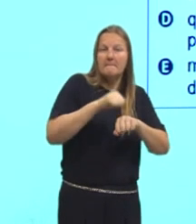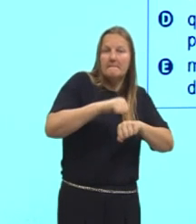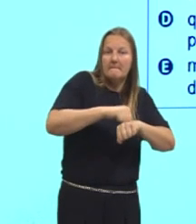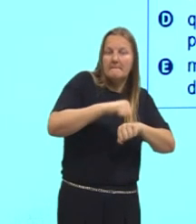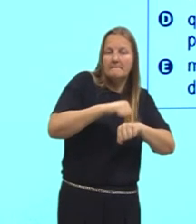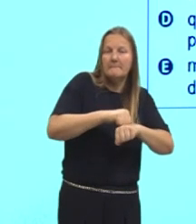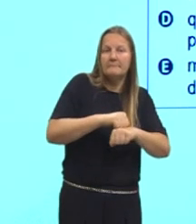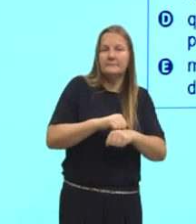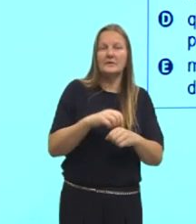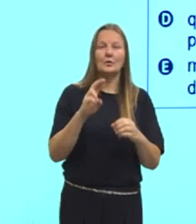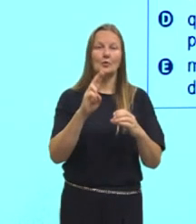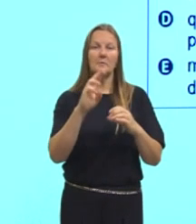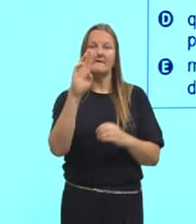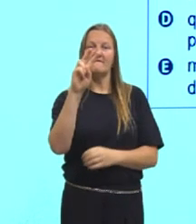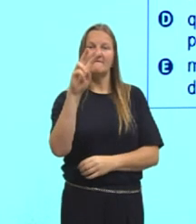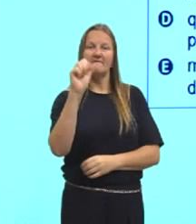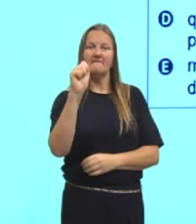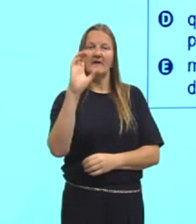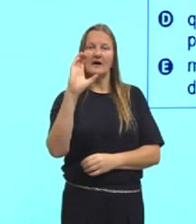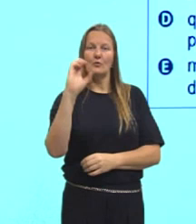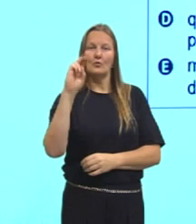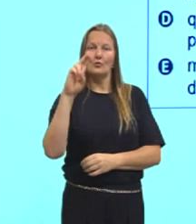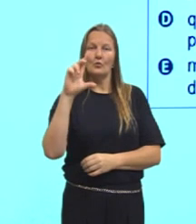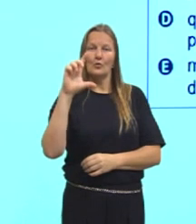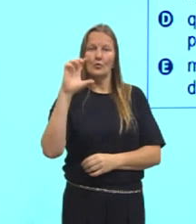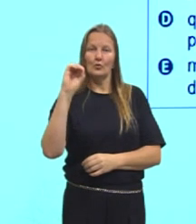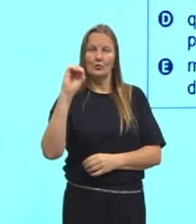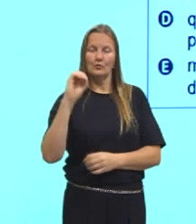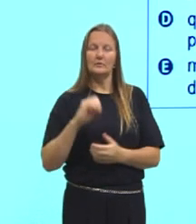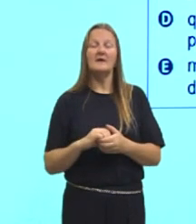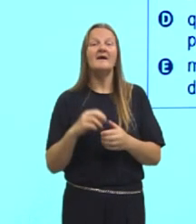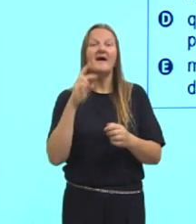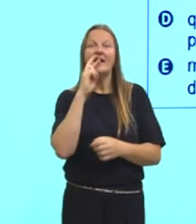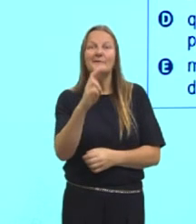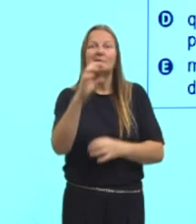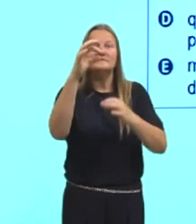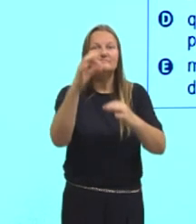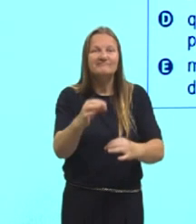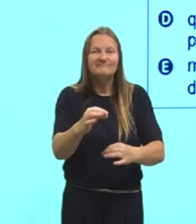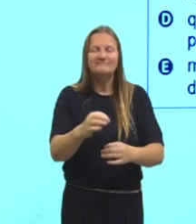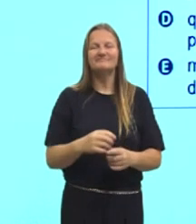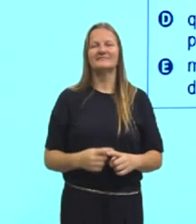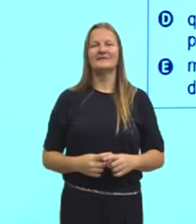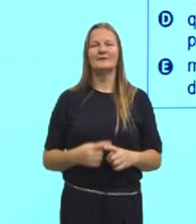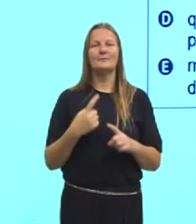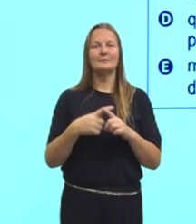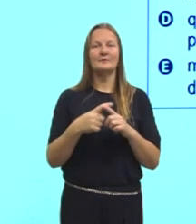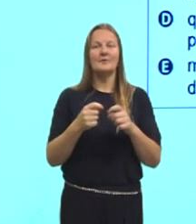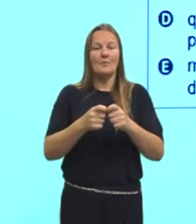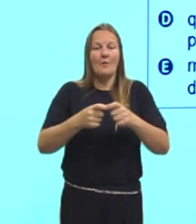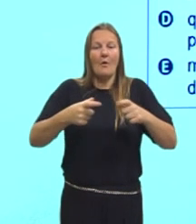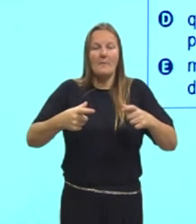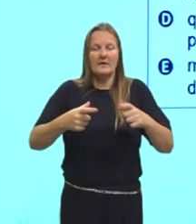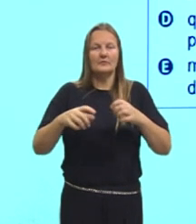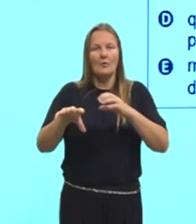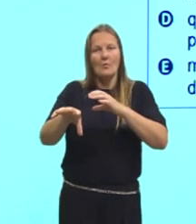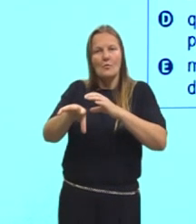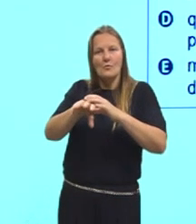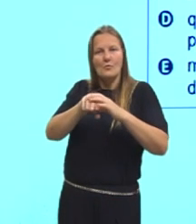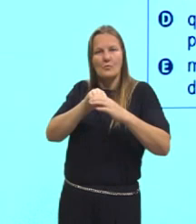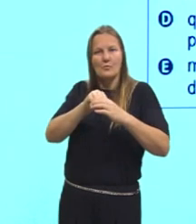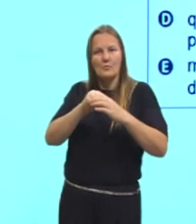o vacúolo certo e aí a pessoa chegaria na resposta correta né que seria o aumento do vacúolo então